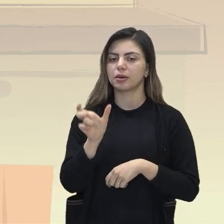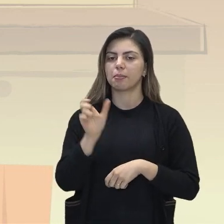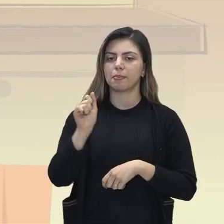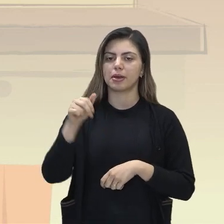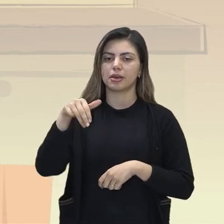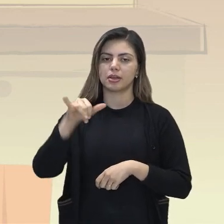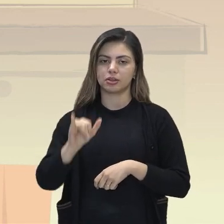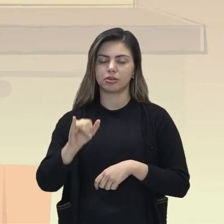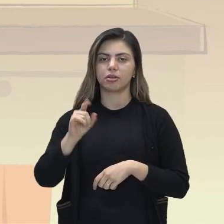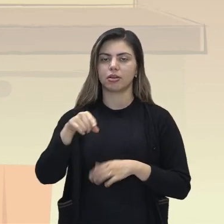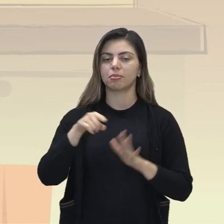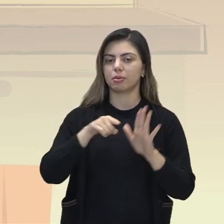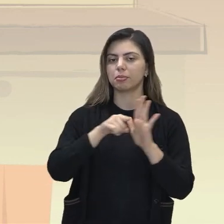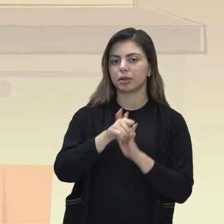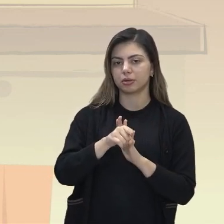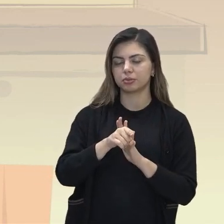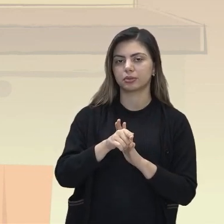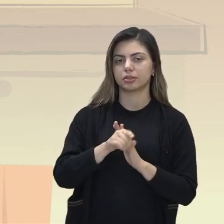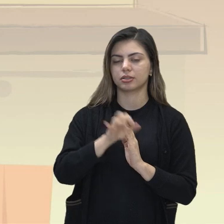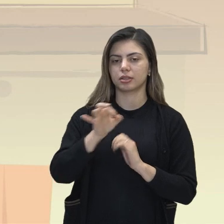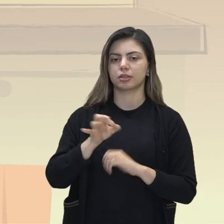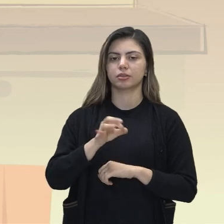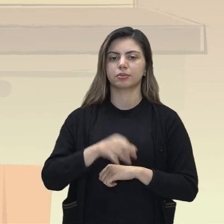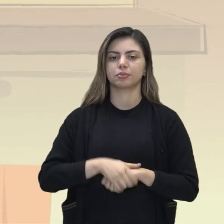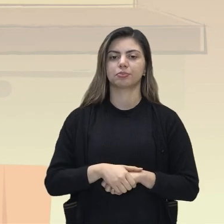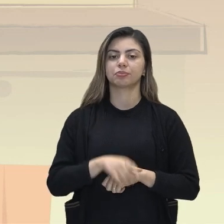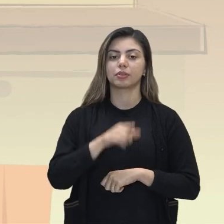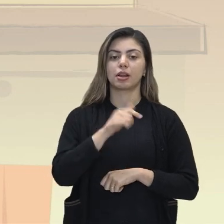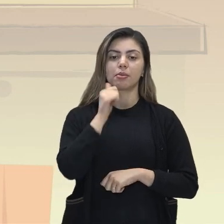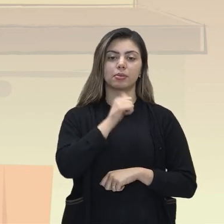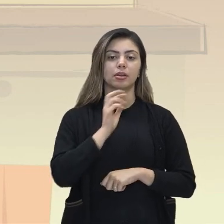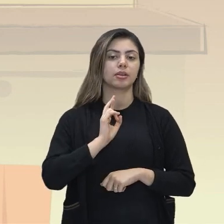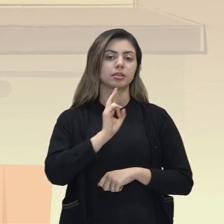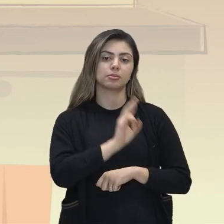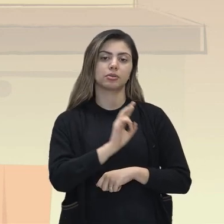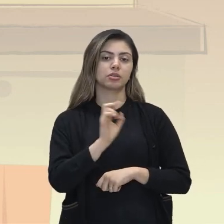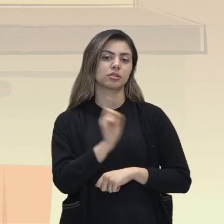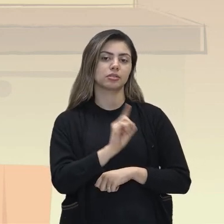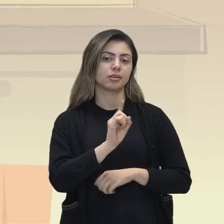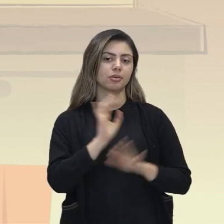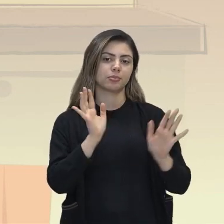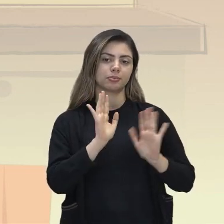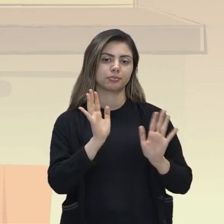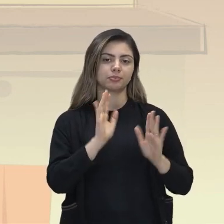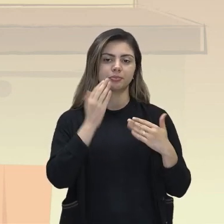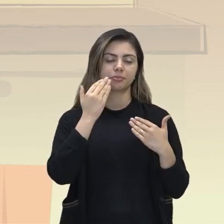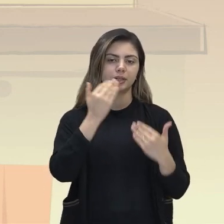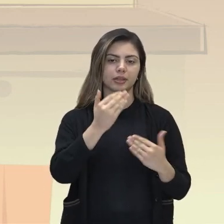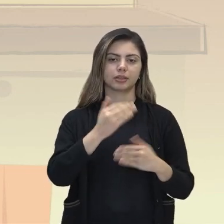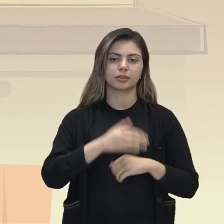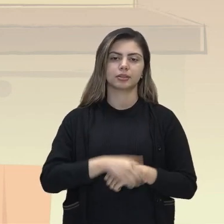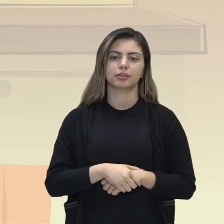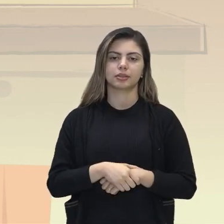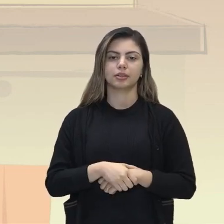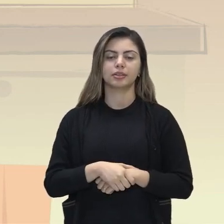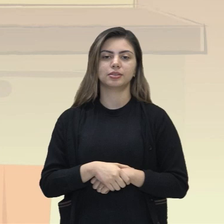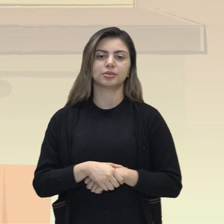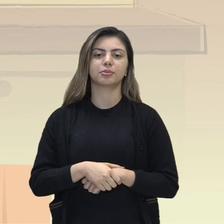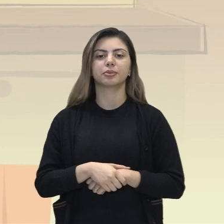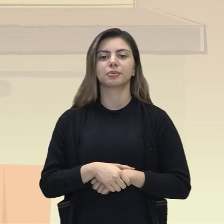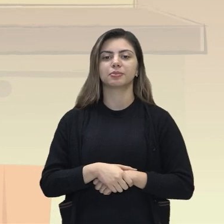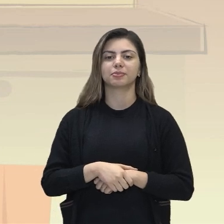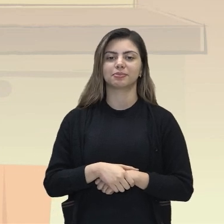de ajuda com mais alguma coisa? E ela diz, no, that's all. That's all. That's